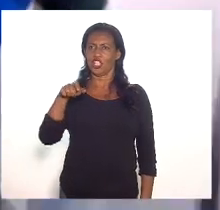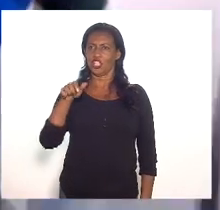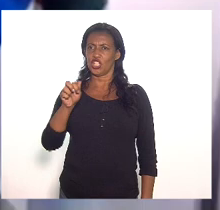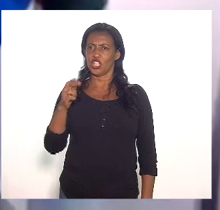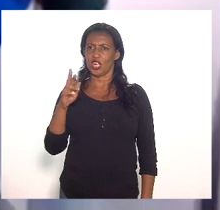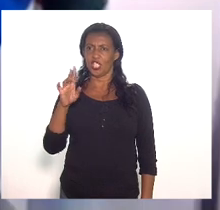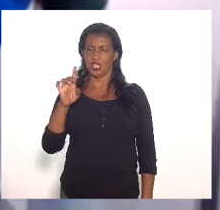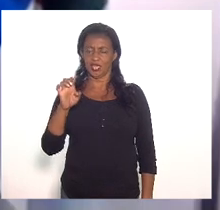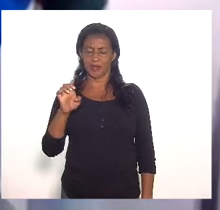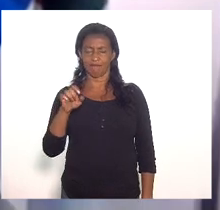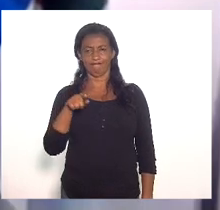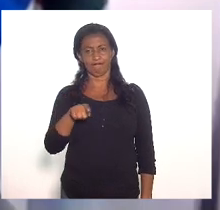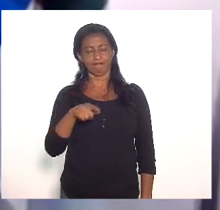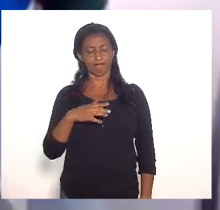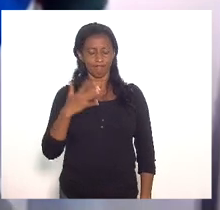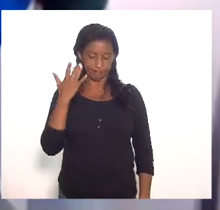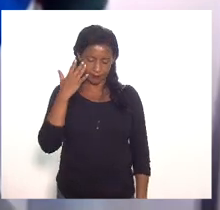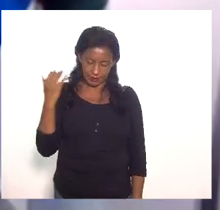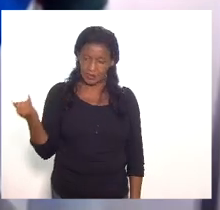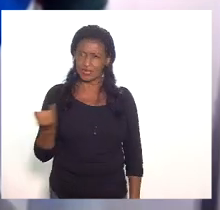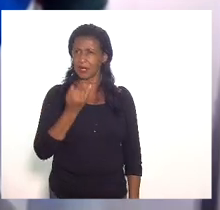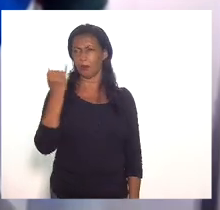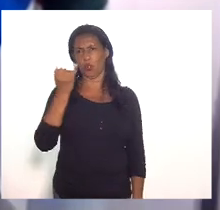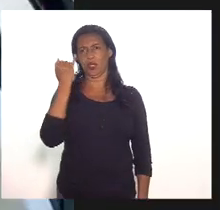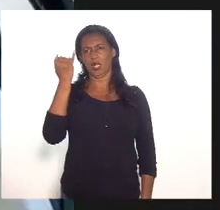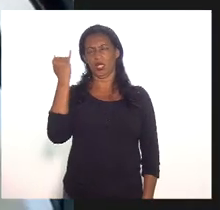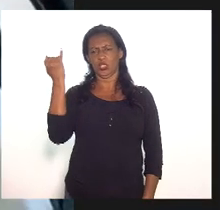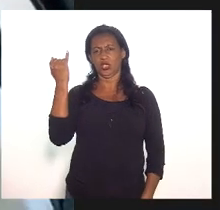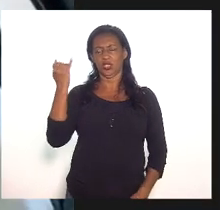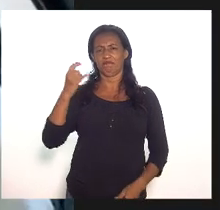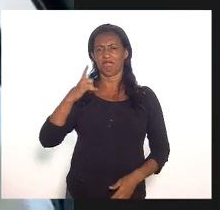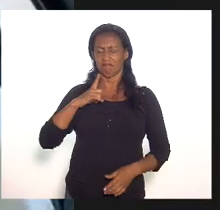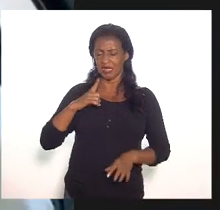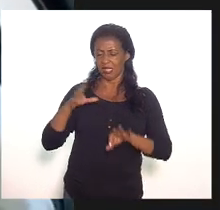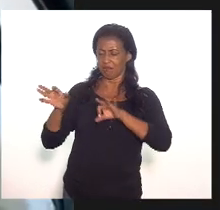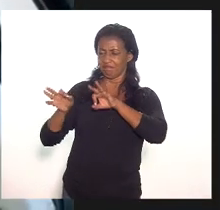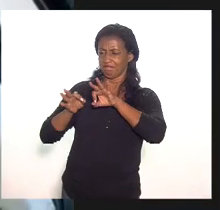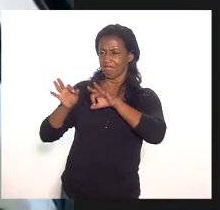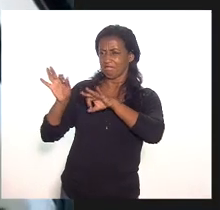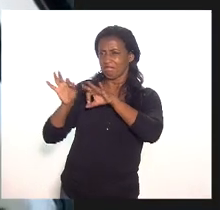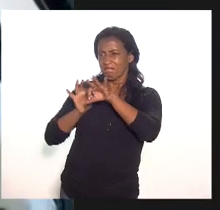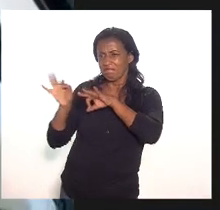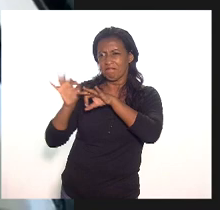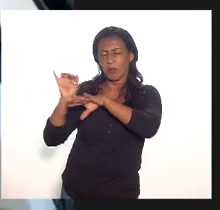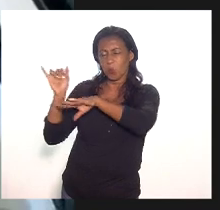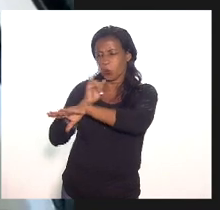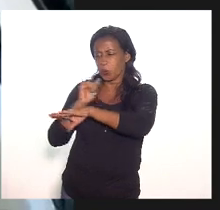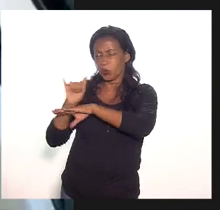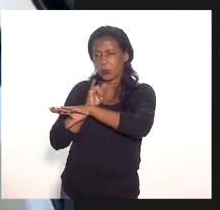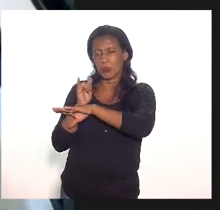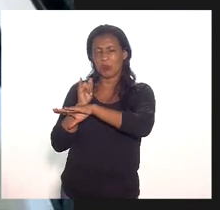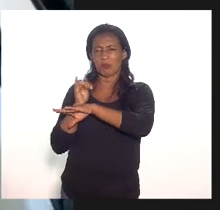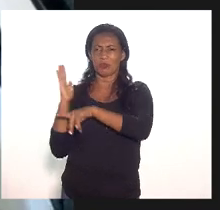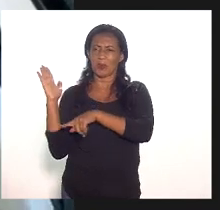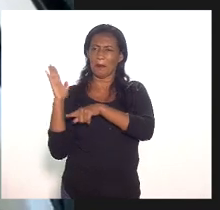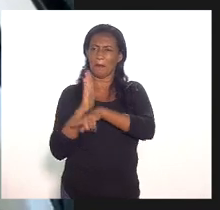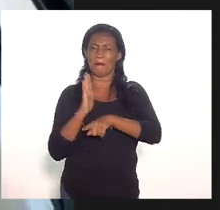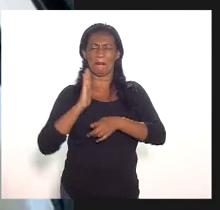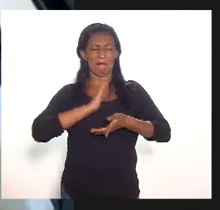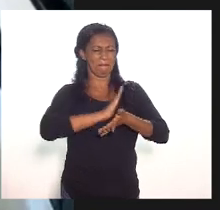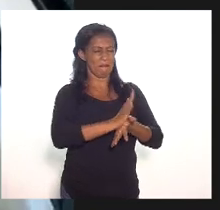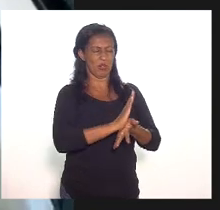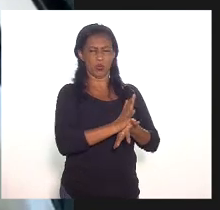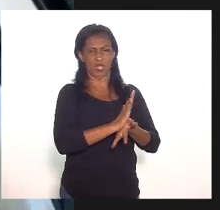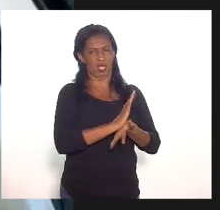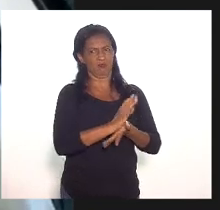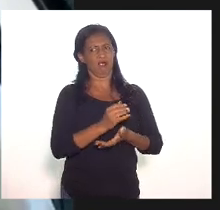parlamento desenhe medidas para combater o preconceito. Acho que nenhuma pessoa em sã consciência pode ser